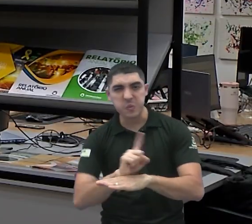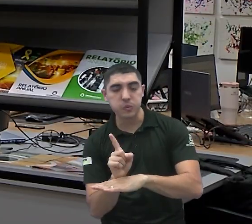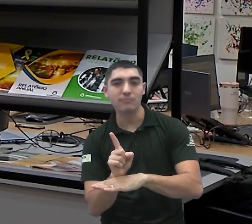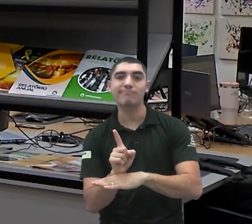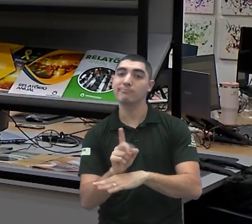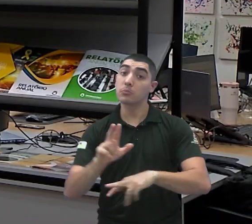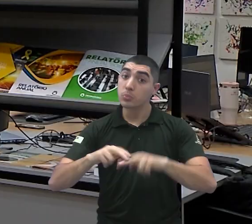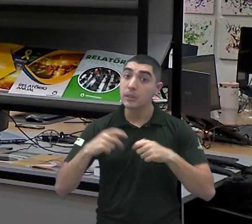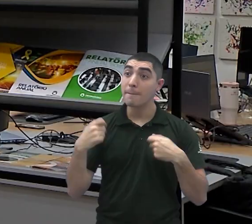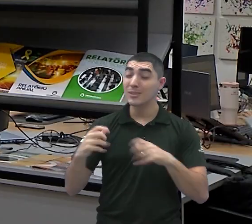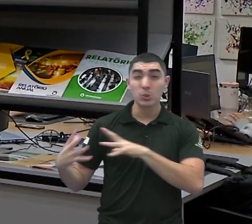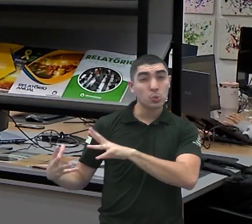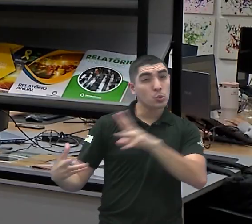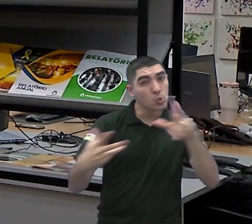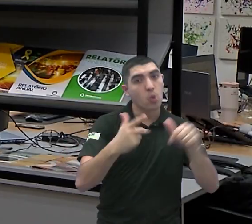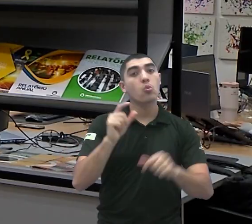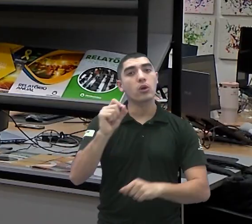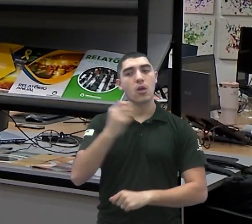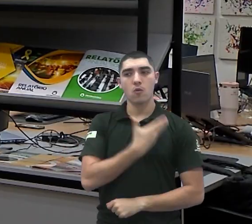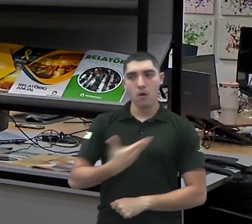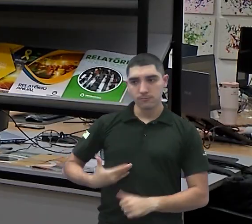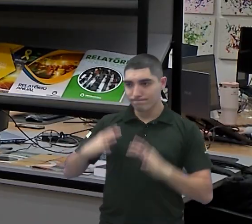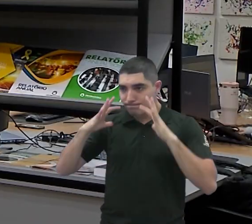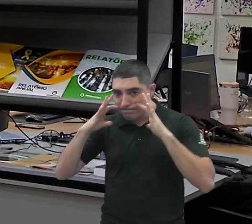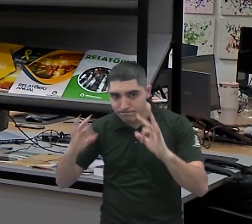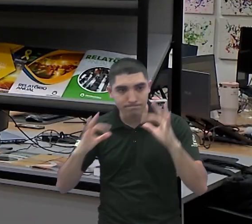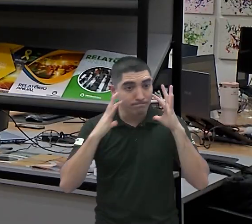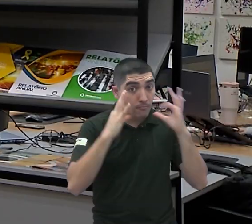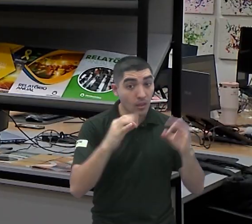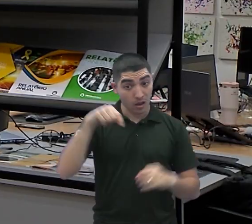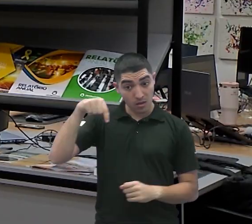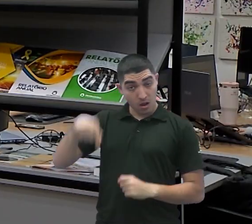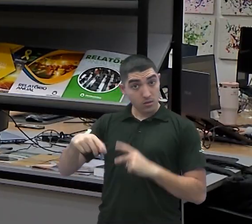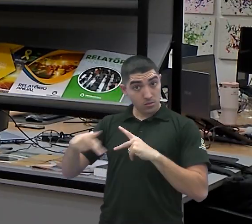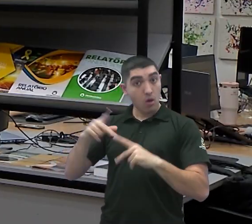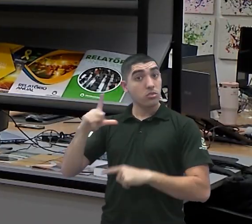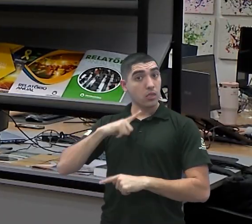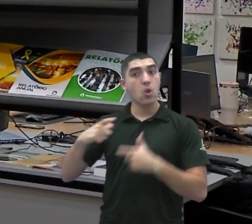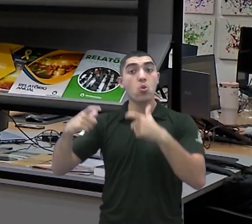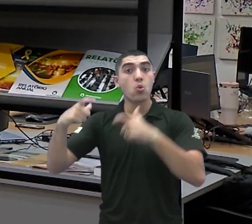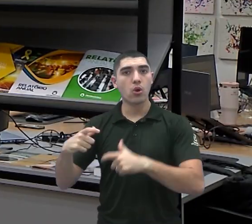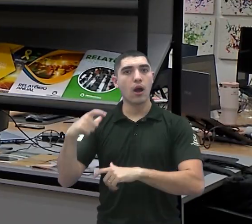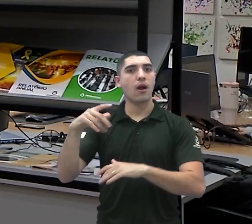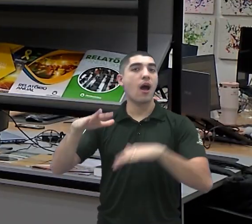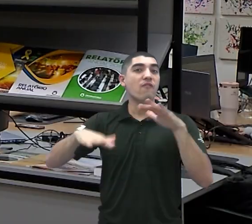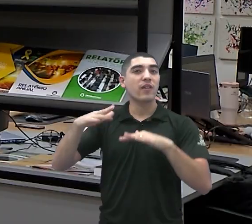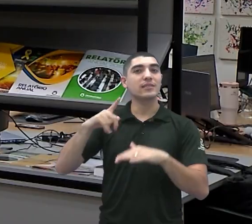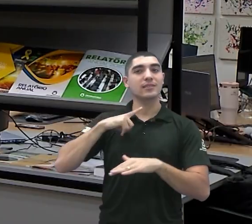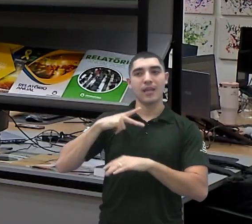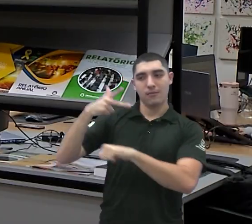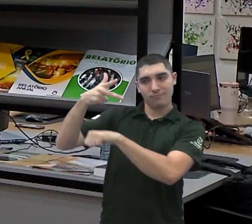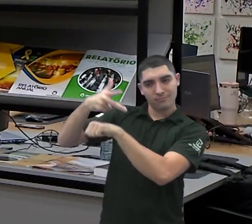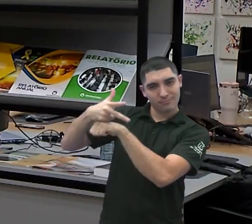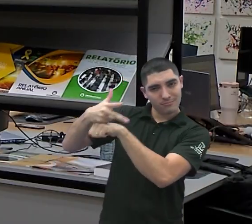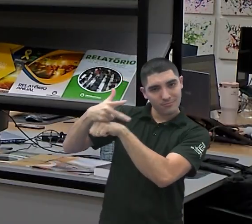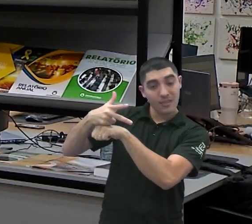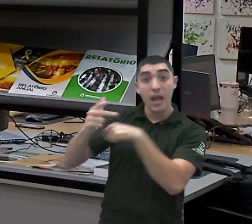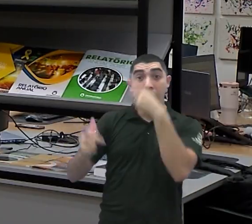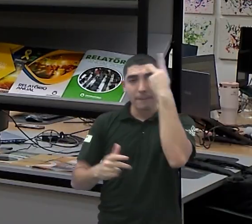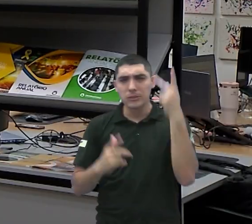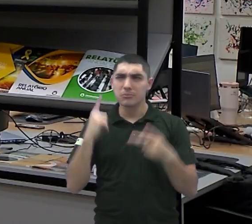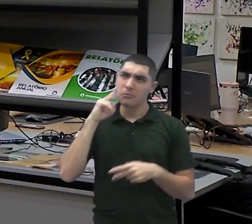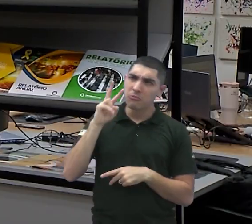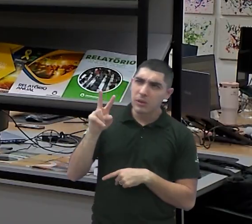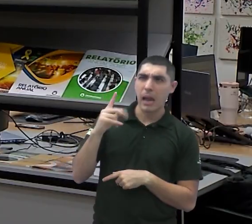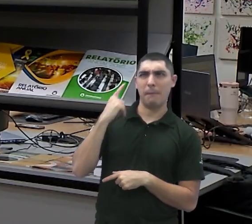à velocidade excessiva deve ser prioridade para todos os governos. E São José tem uma vantagem, porque já tem um parque eletrônico instalado, que se confunde muitas vezes